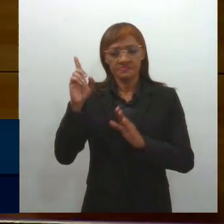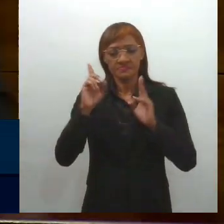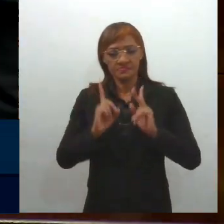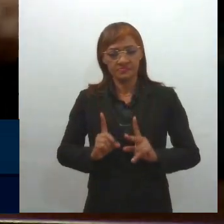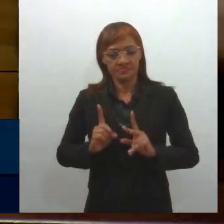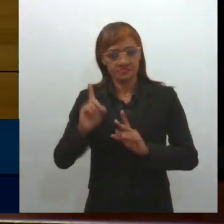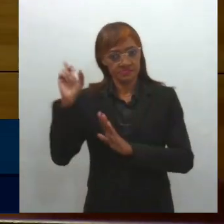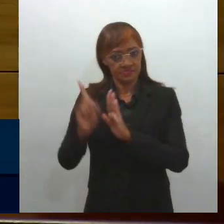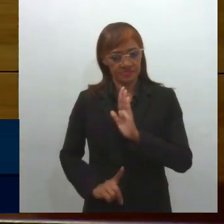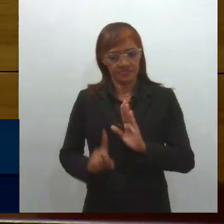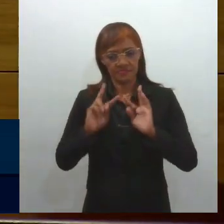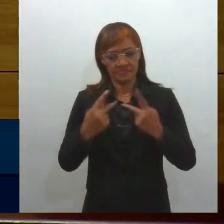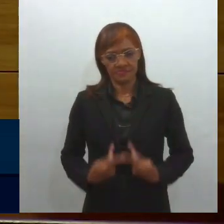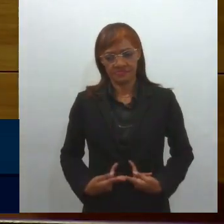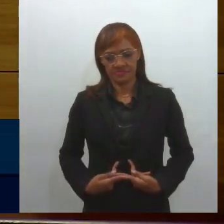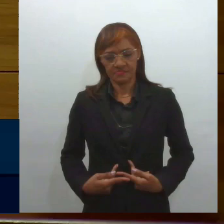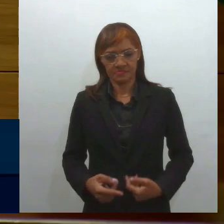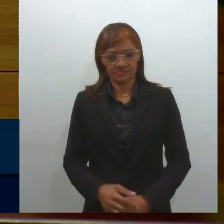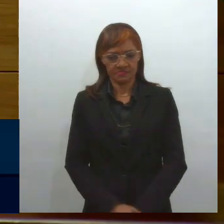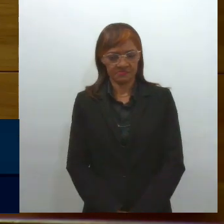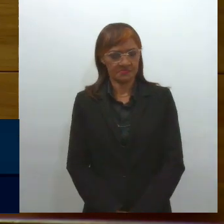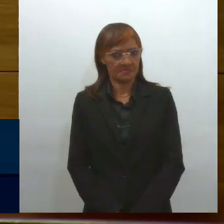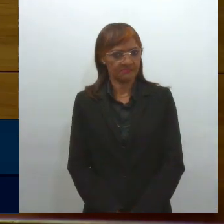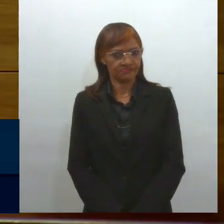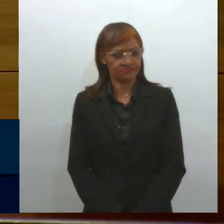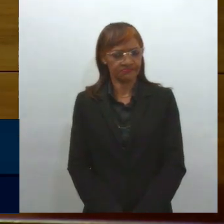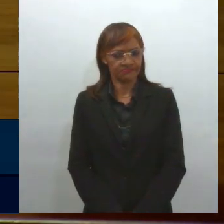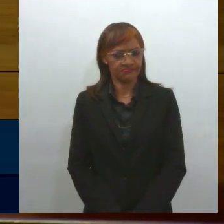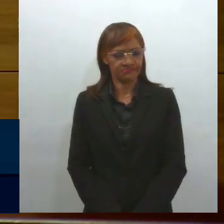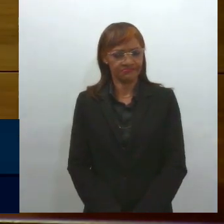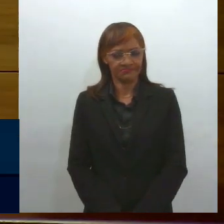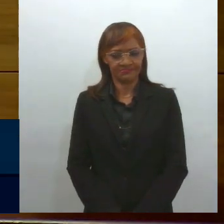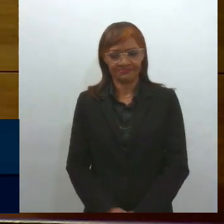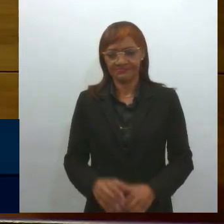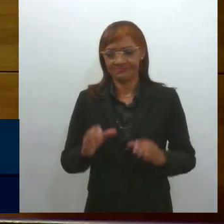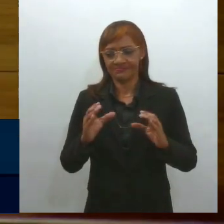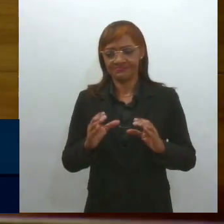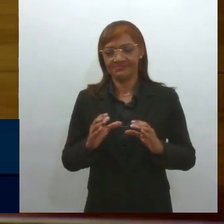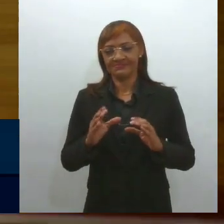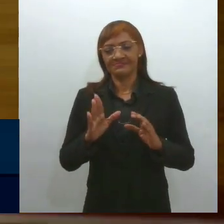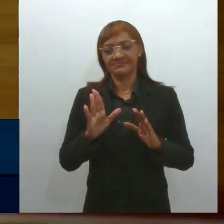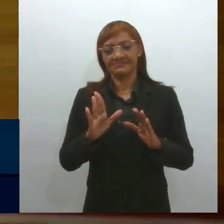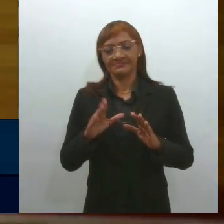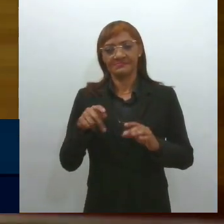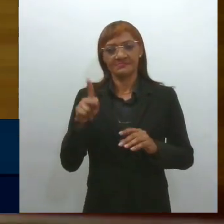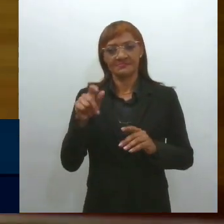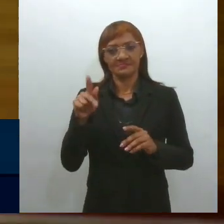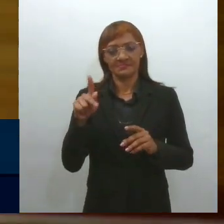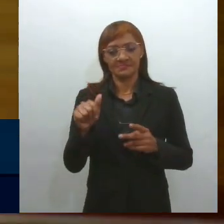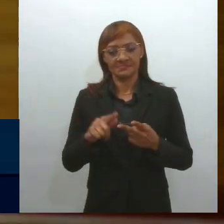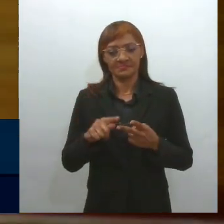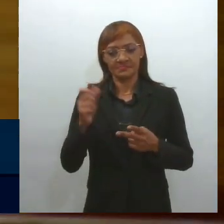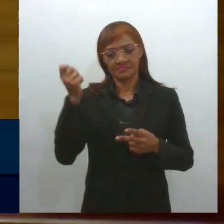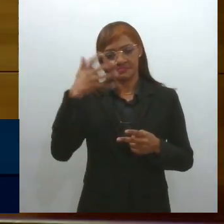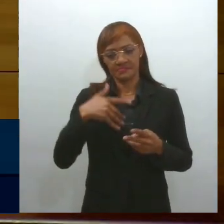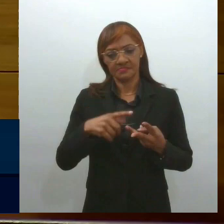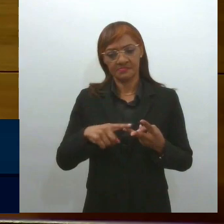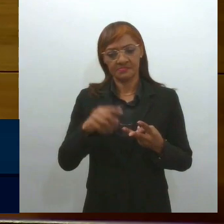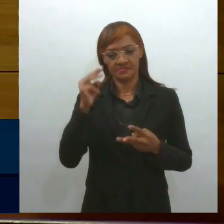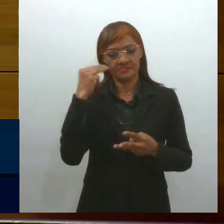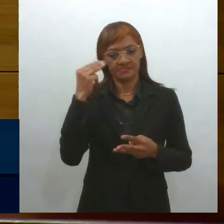E os excelentíssimos senhores Cacá Santos, Linda Brasil e Maísa Mitidieri, que também fazem parte da comissão.